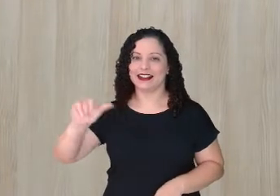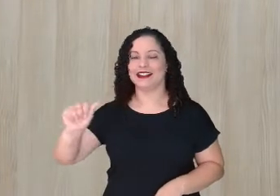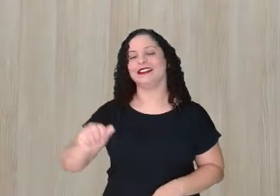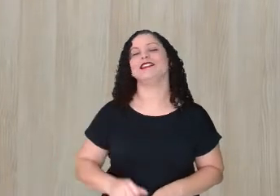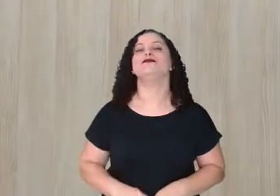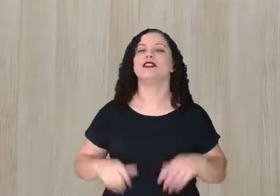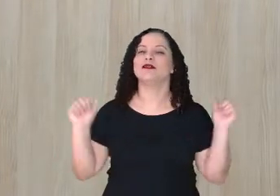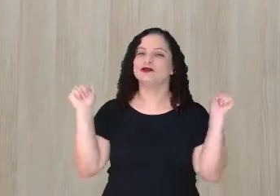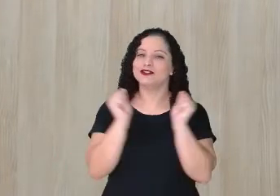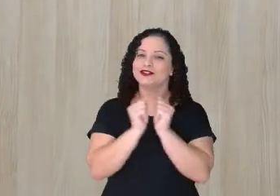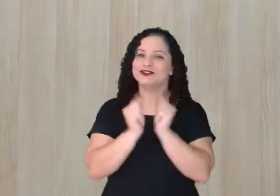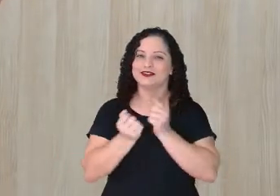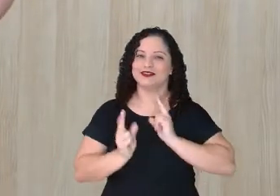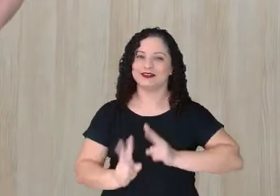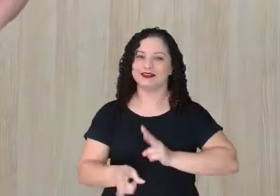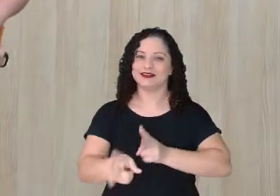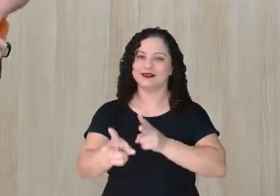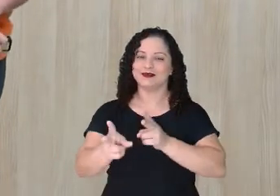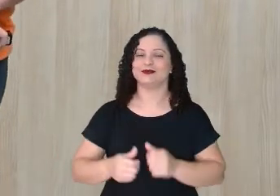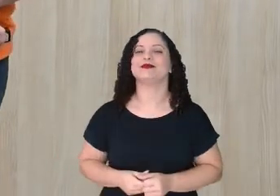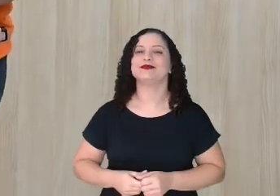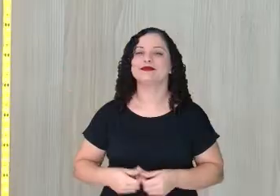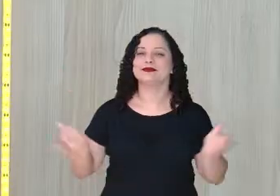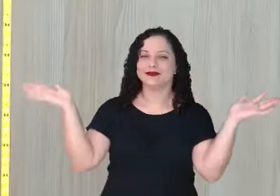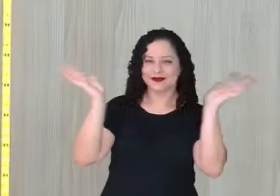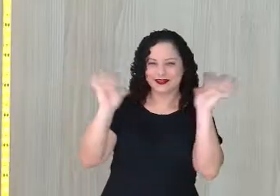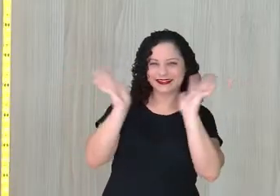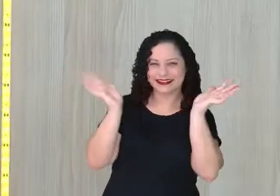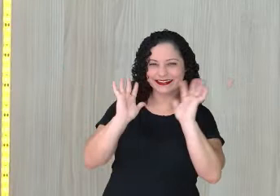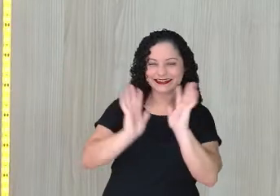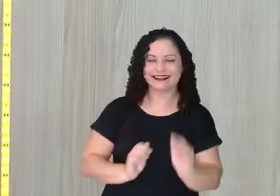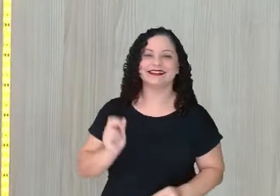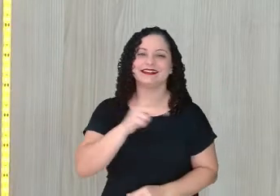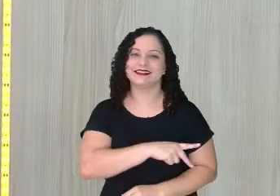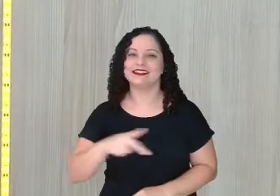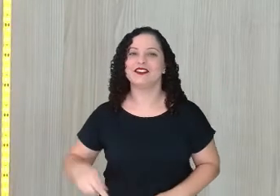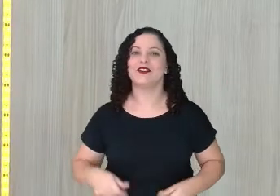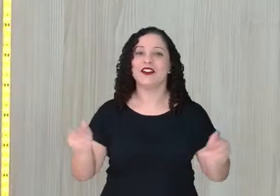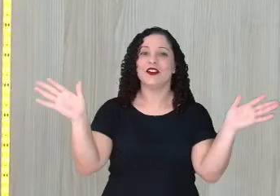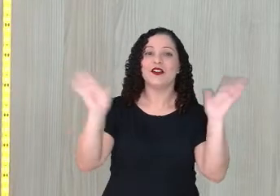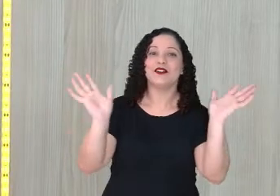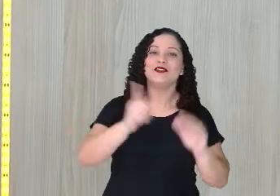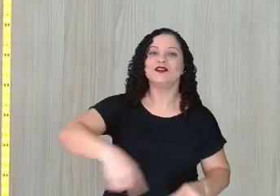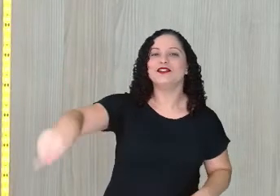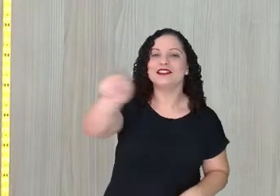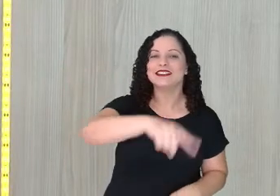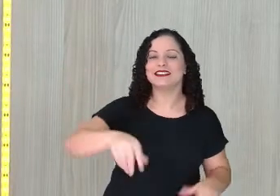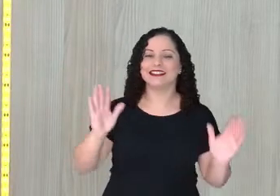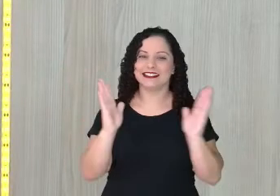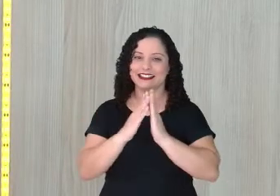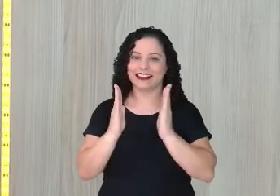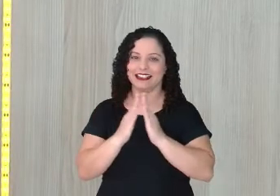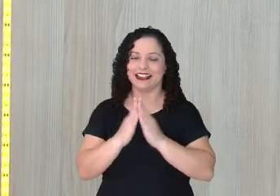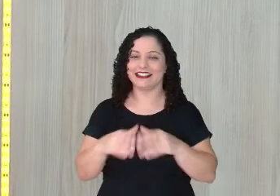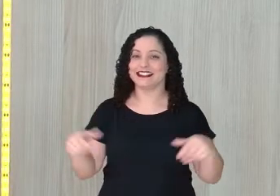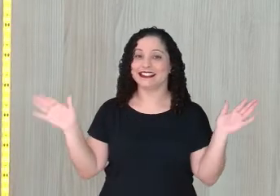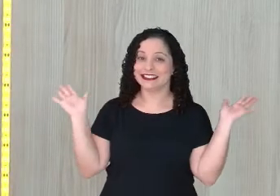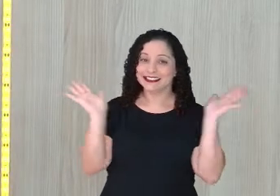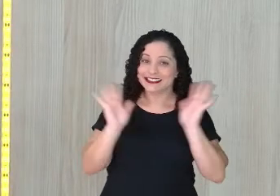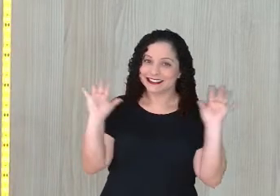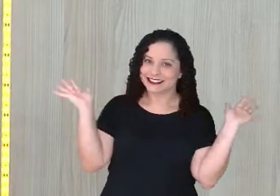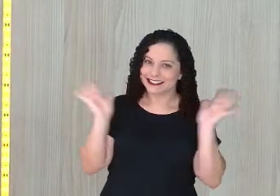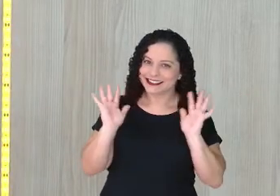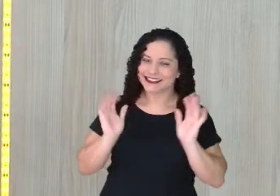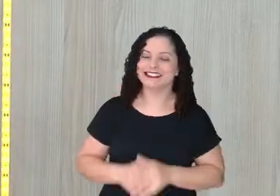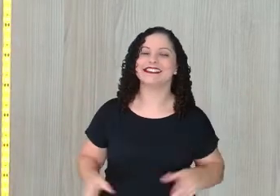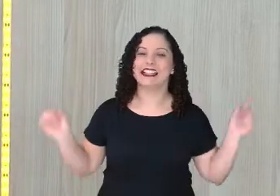juntas. Viviane, dá uma oi para Oi, os nossos oi, alunos. professora Adriana, todo mundo que está em casa também, olá para todo mundo. A gente já está aqui pronto,